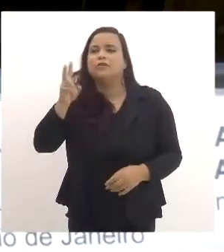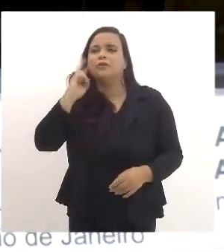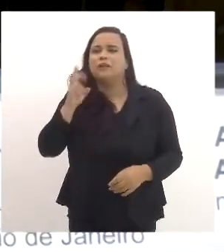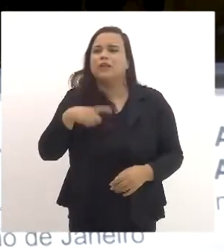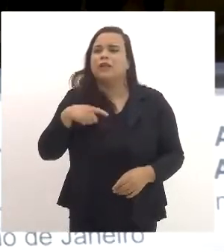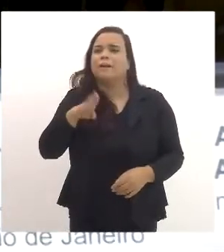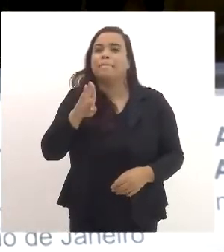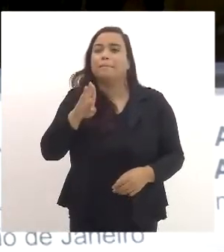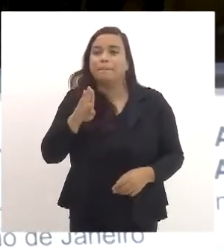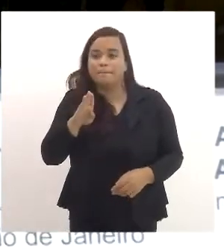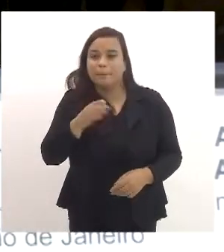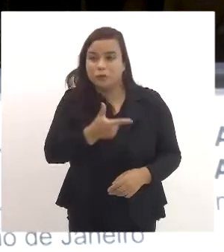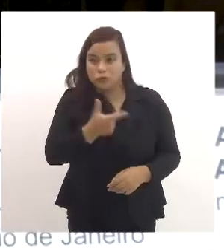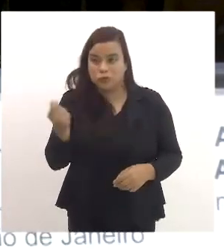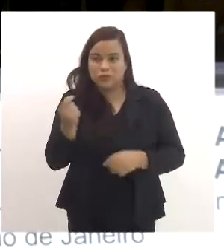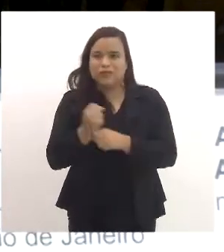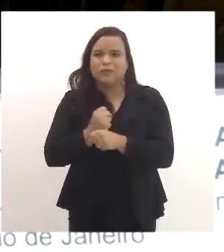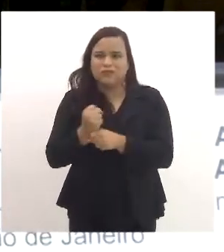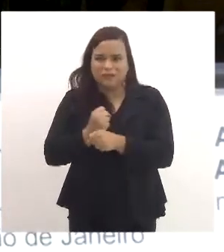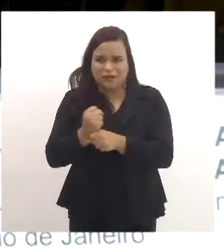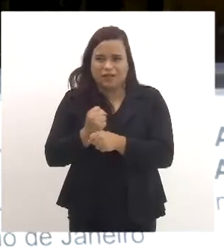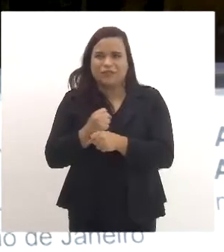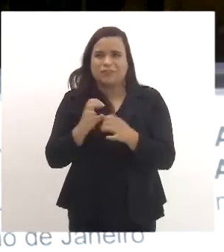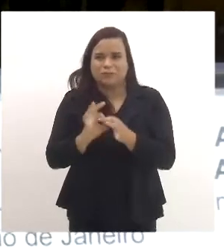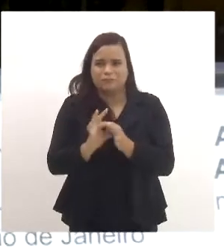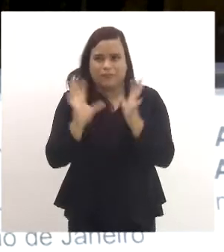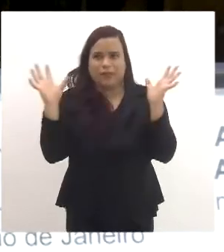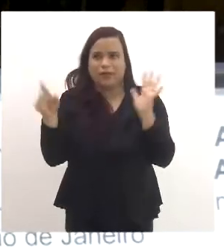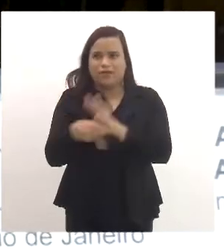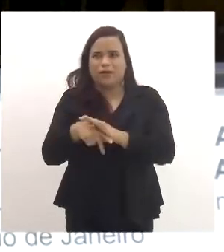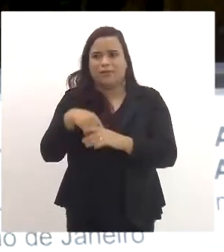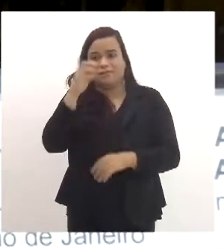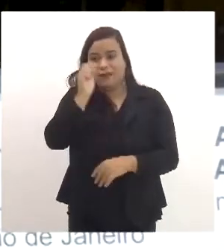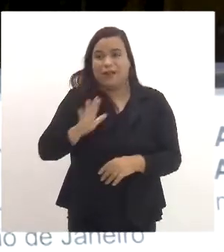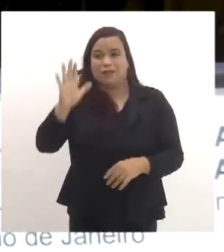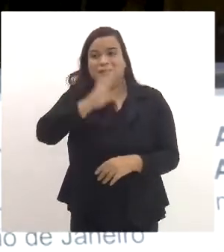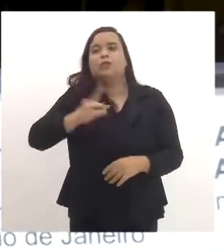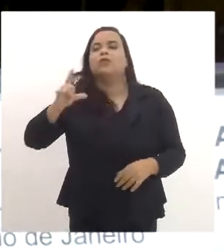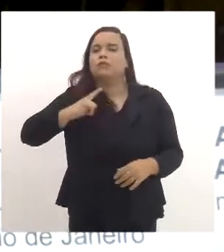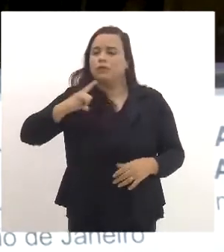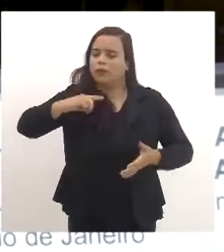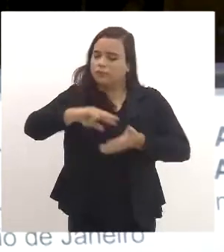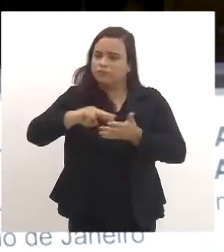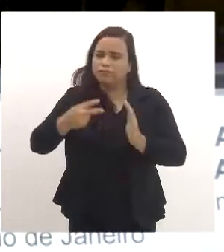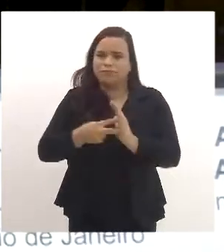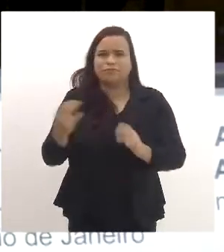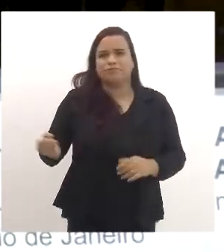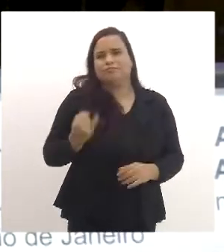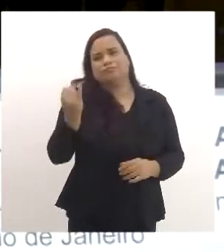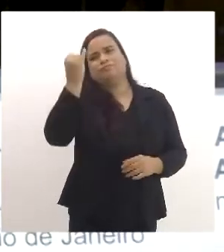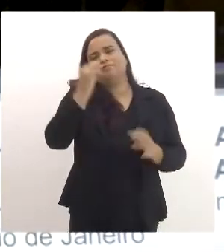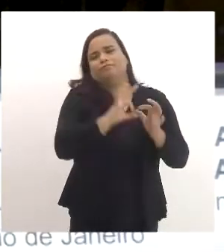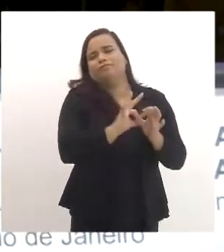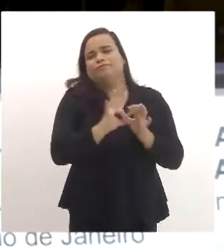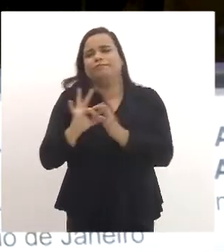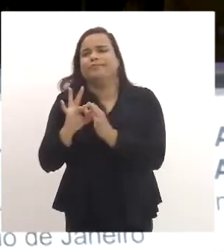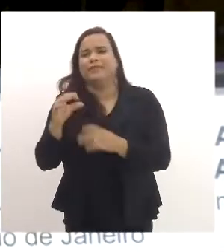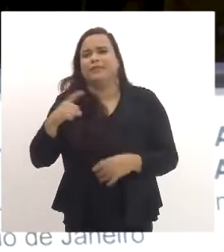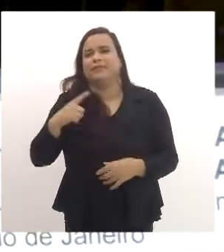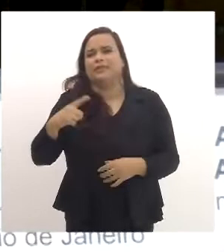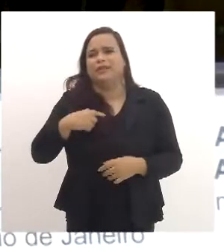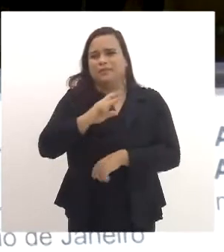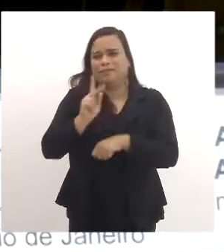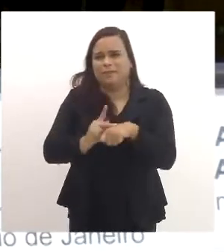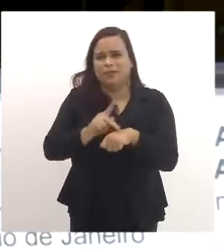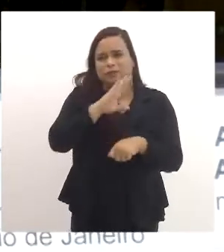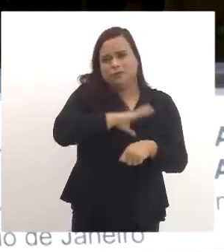independência do Brasil, creio que assume particular significado os laços que unem os nossos 2